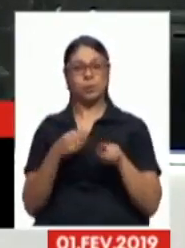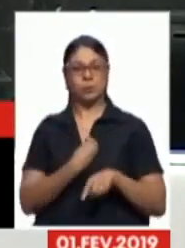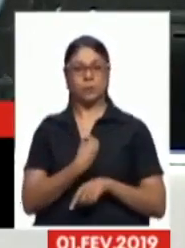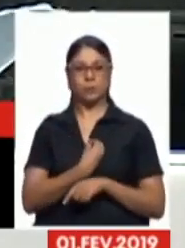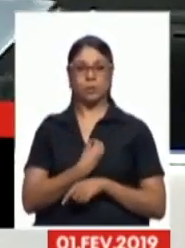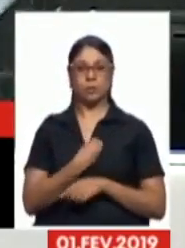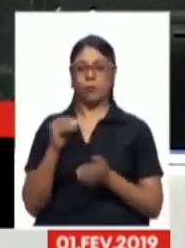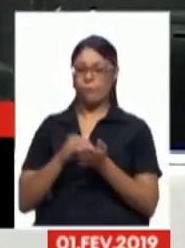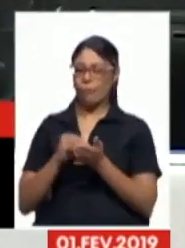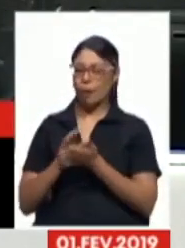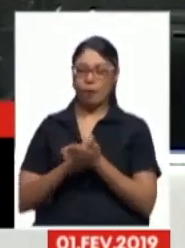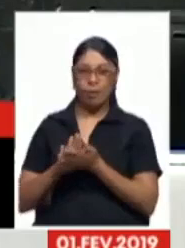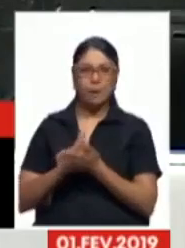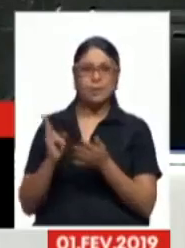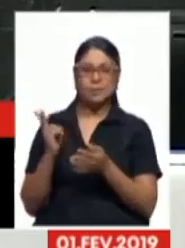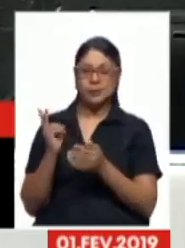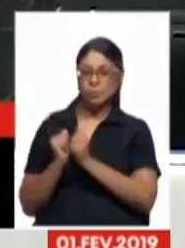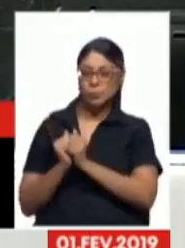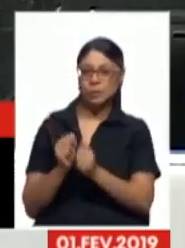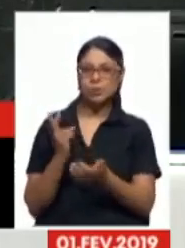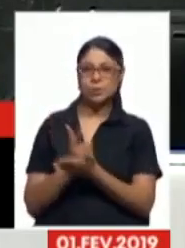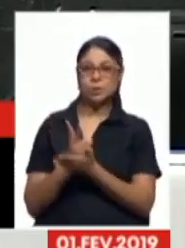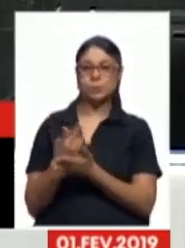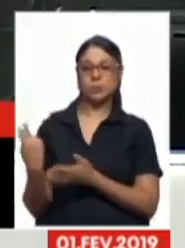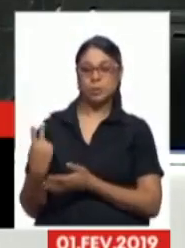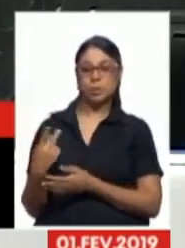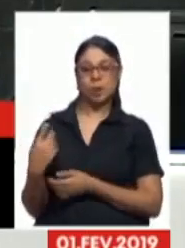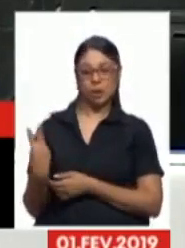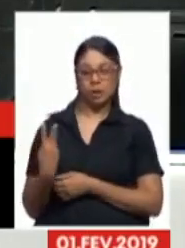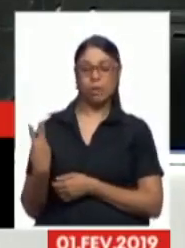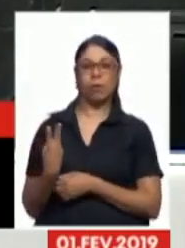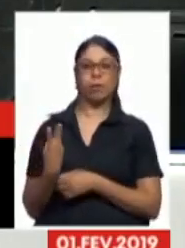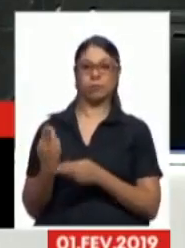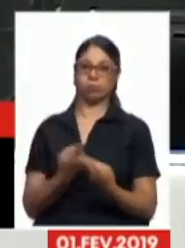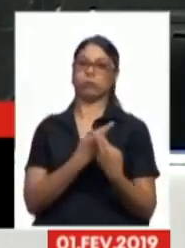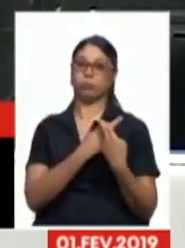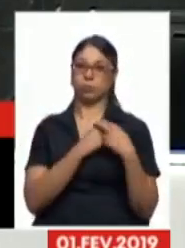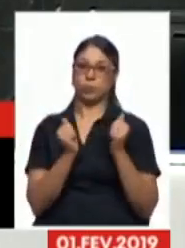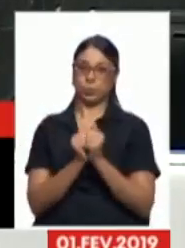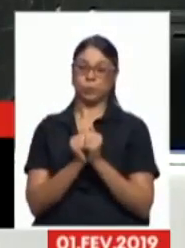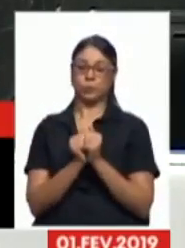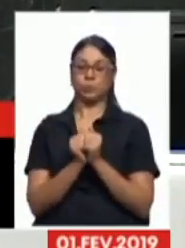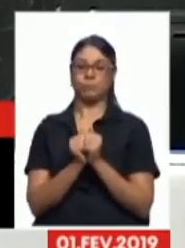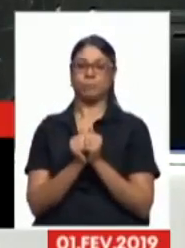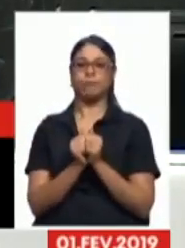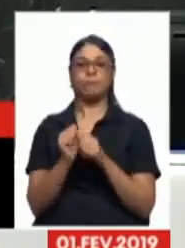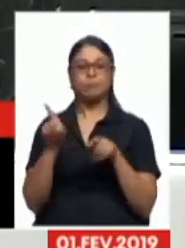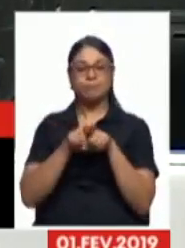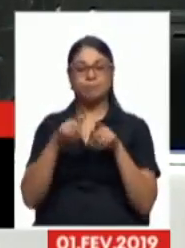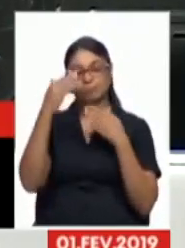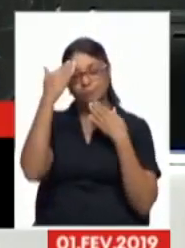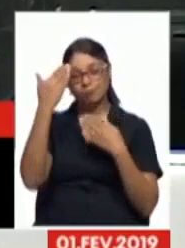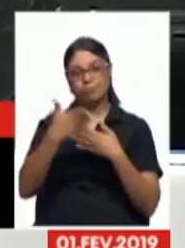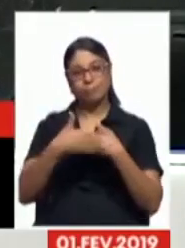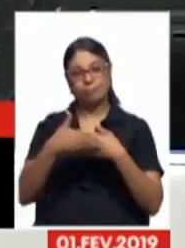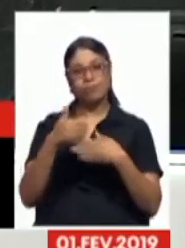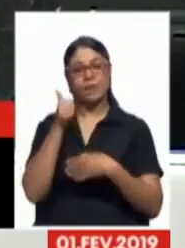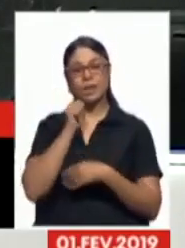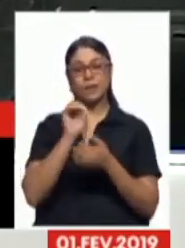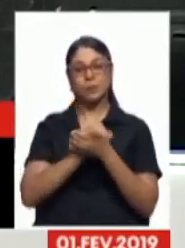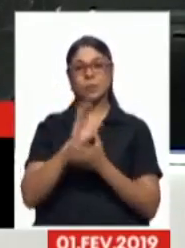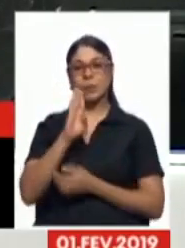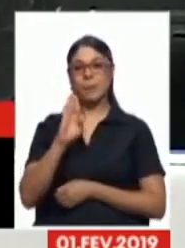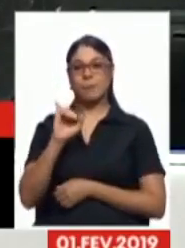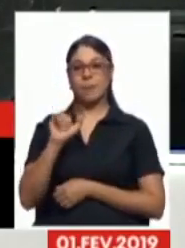quem divido minhas responsabilidades. Agradeço de forma muito carinhosa a minha esposa Bianca e